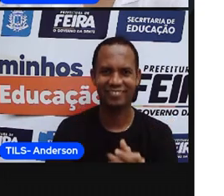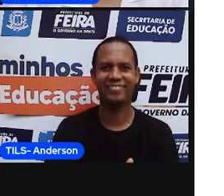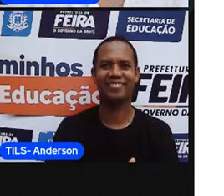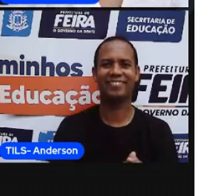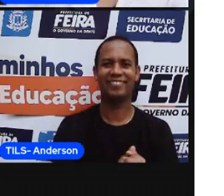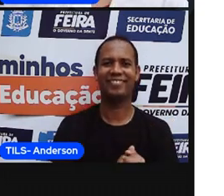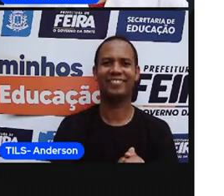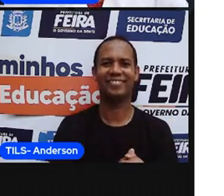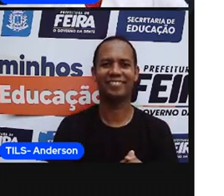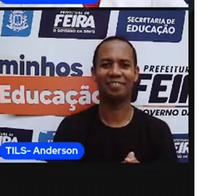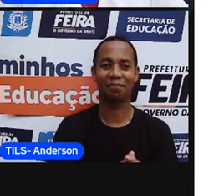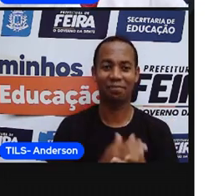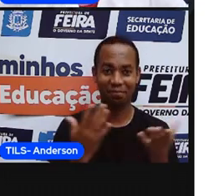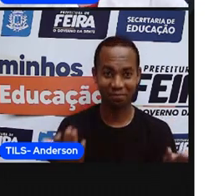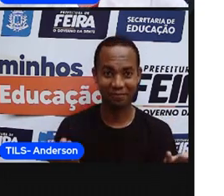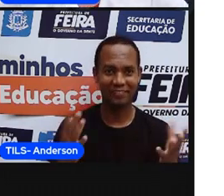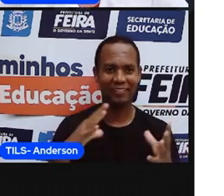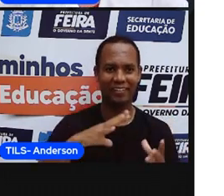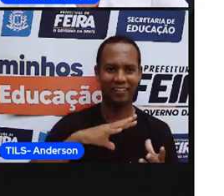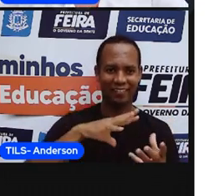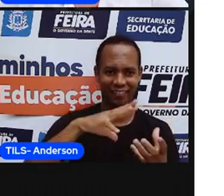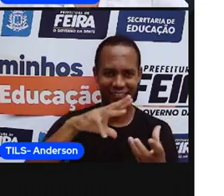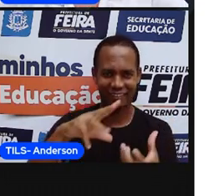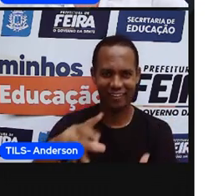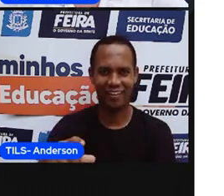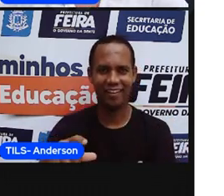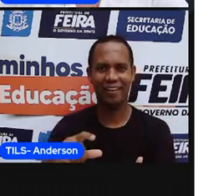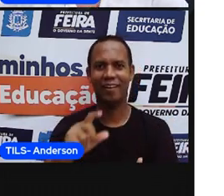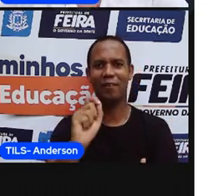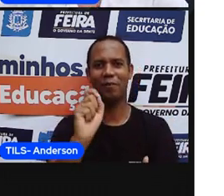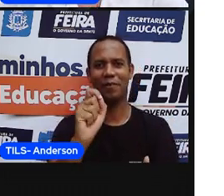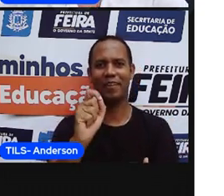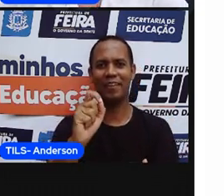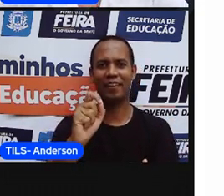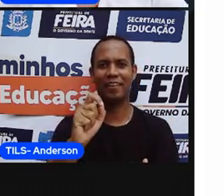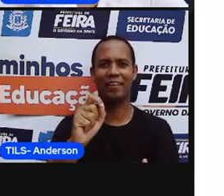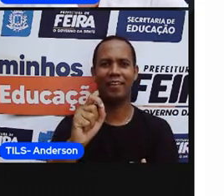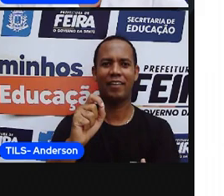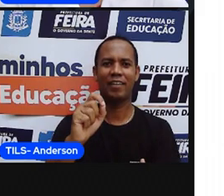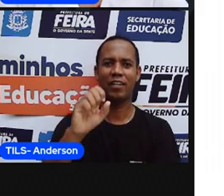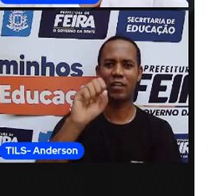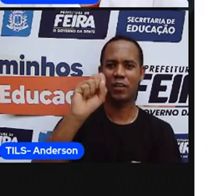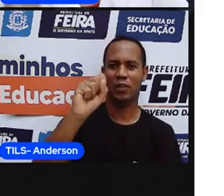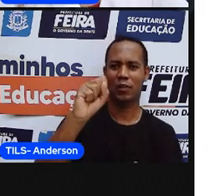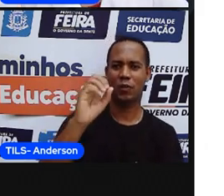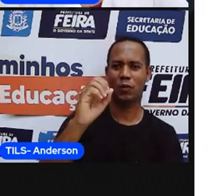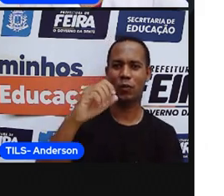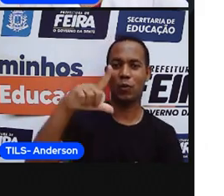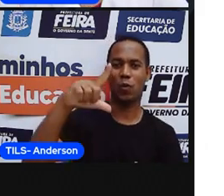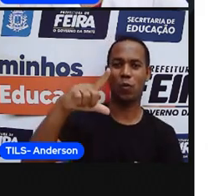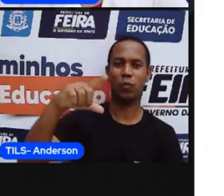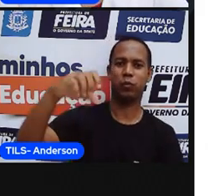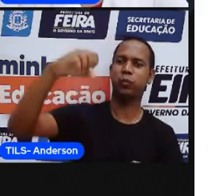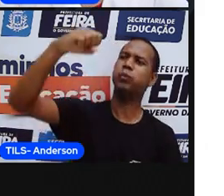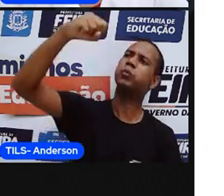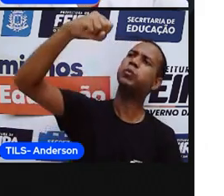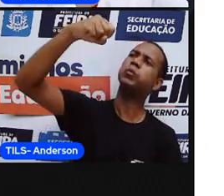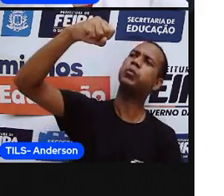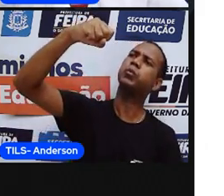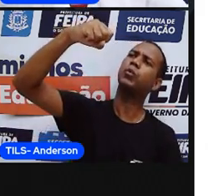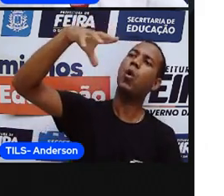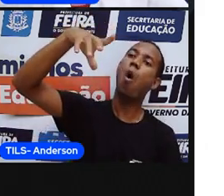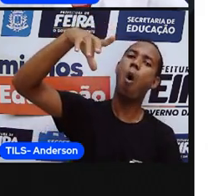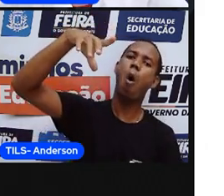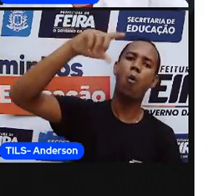menino sabido! Bom, a Terra faz parte do sistema solar, né? A Pro acabou de falar. Por que sistema solar? Porque temos